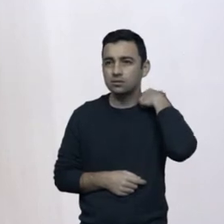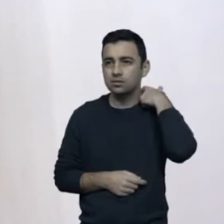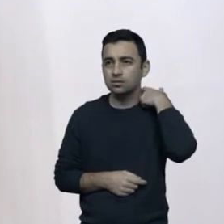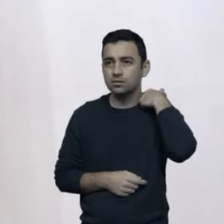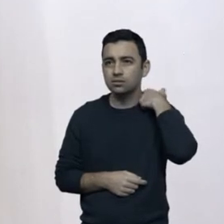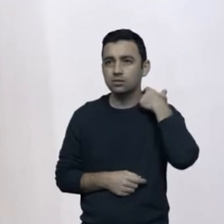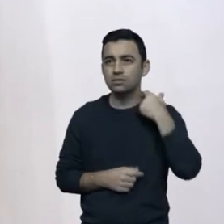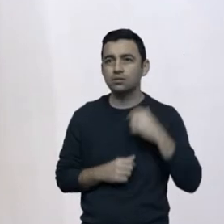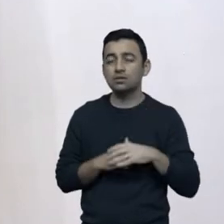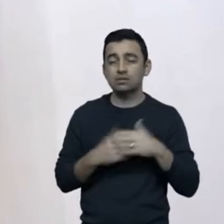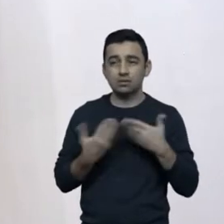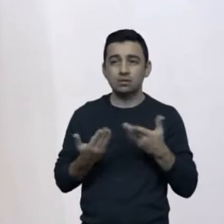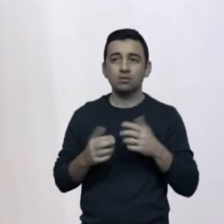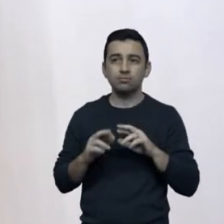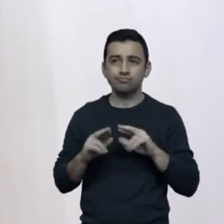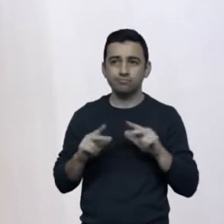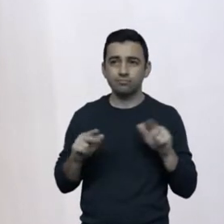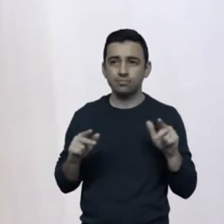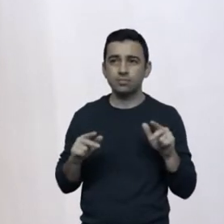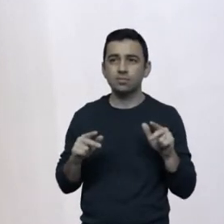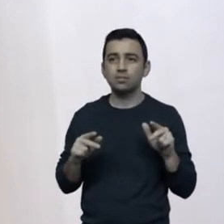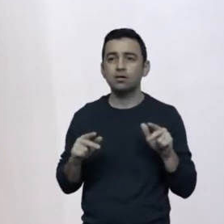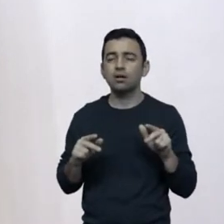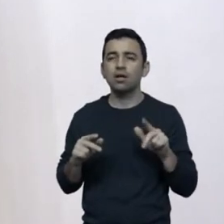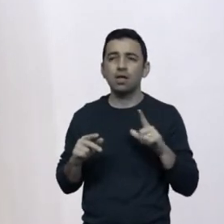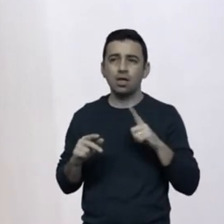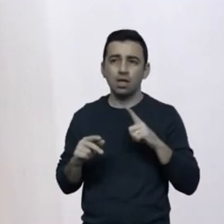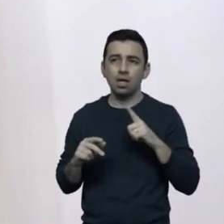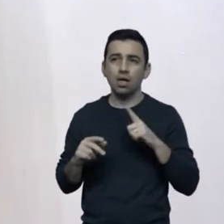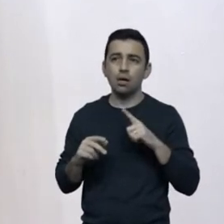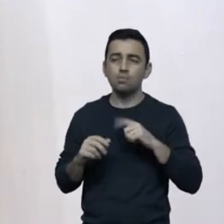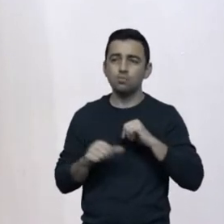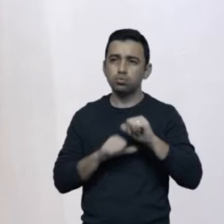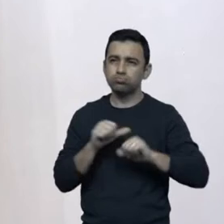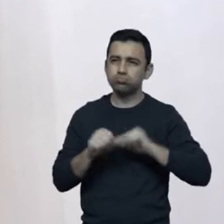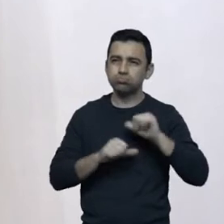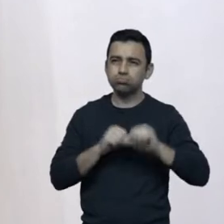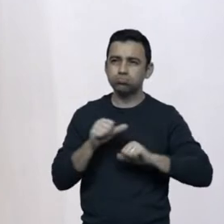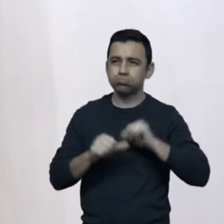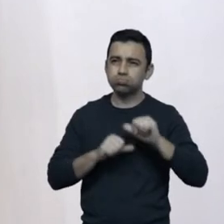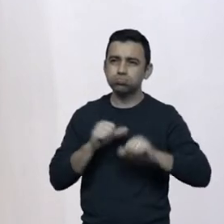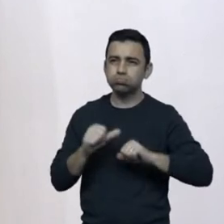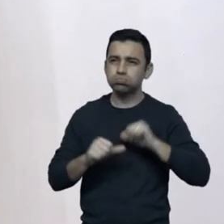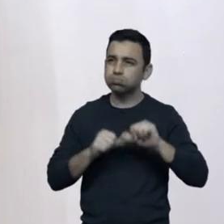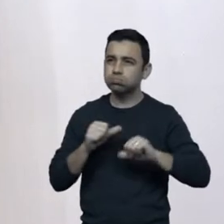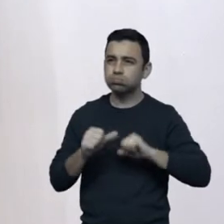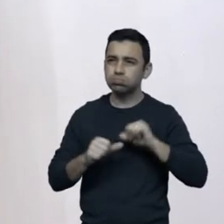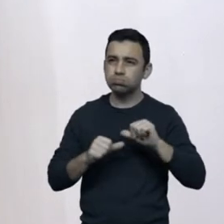essa variante, que a gente não usa mais o termo mutação, usa o termo variante genética, encontra-se